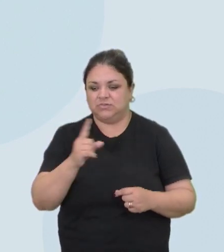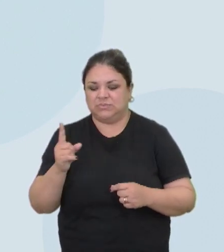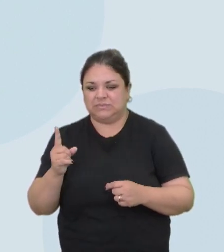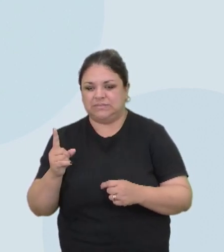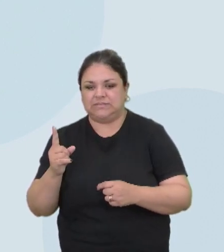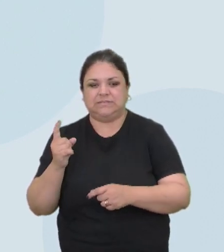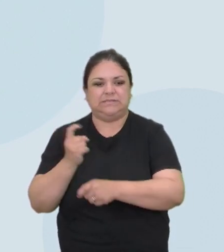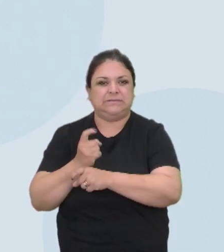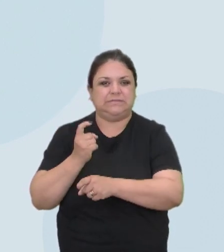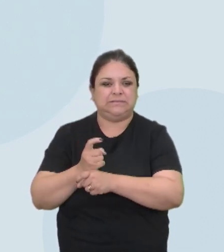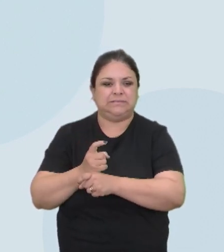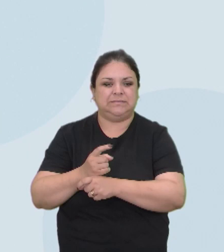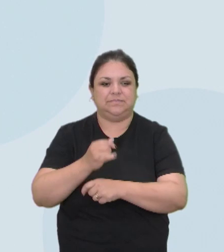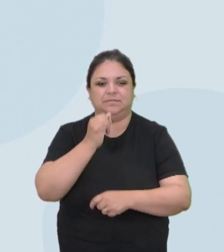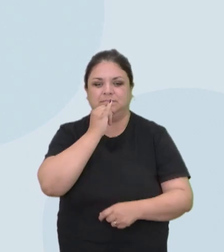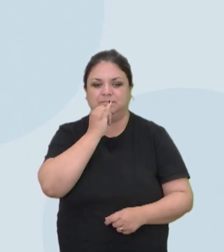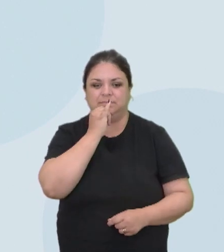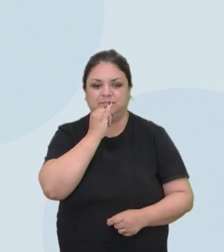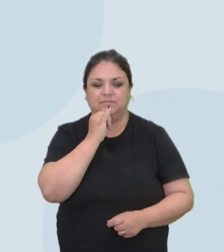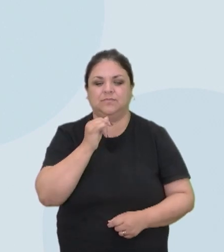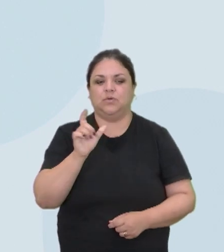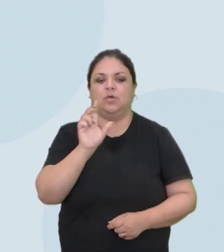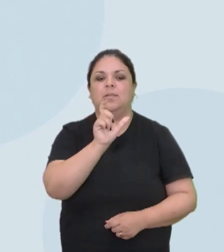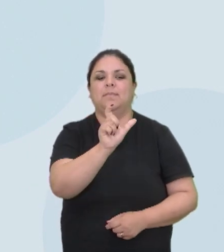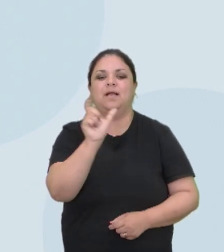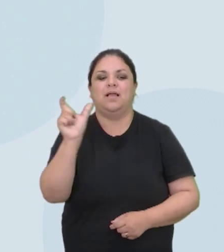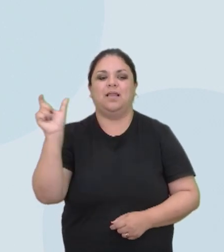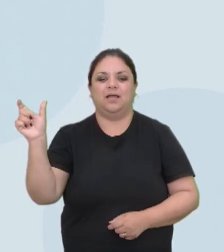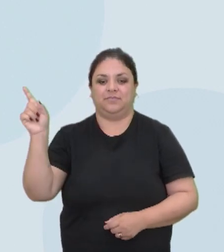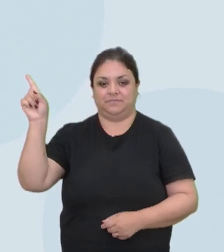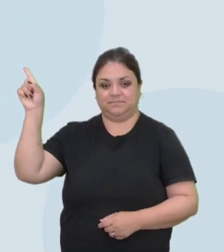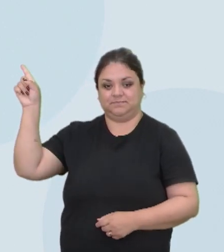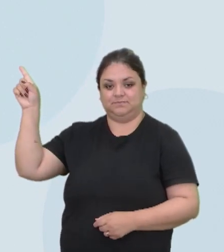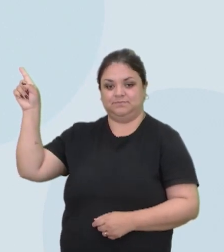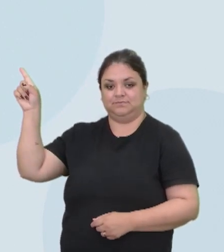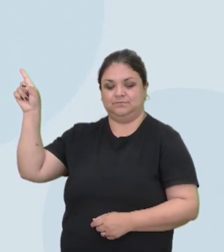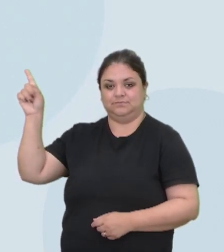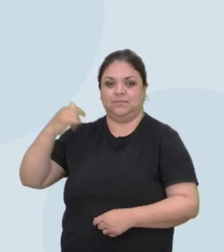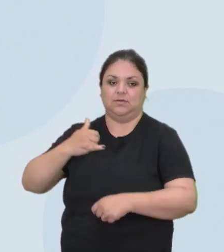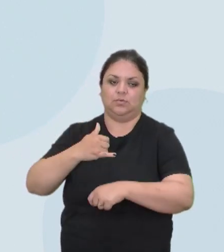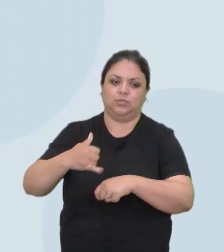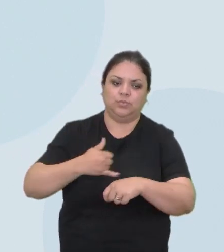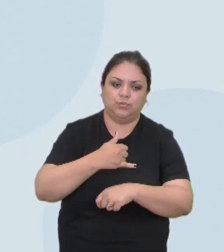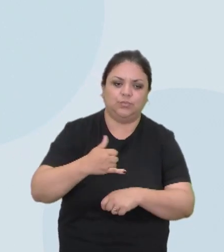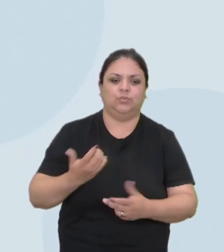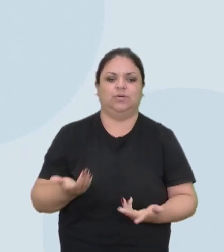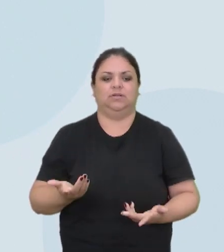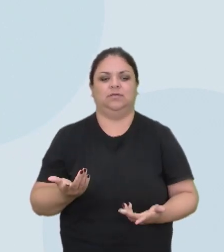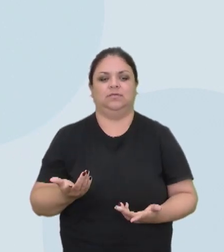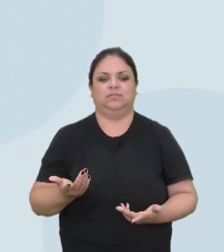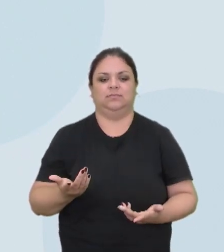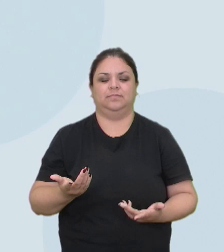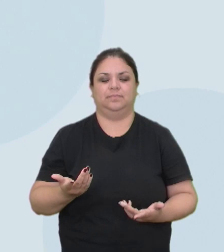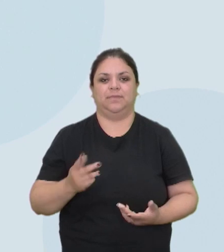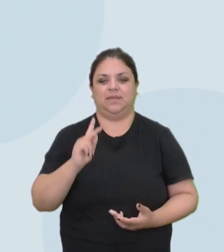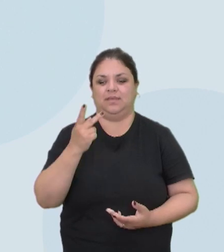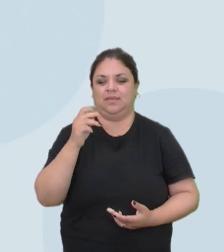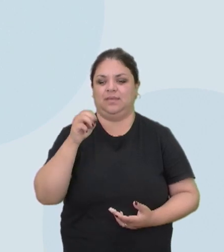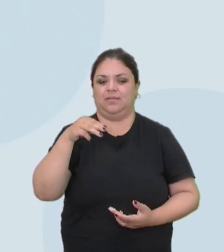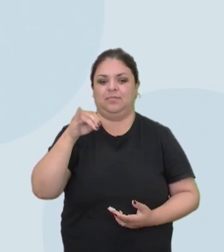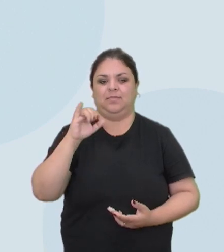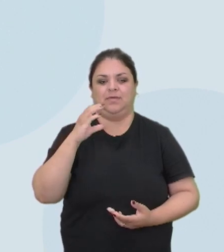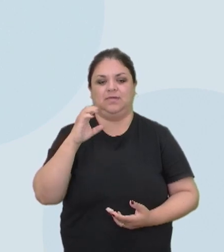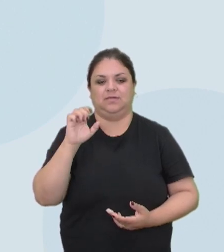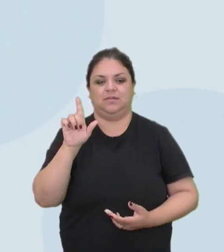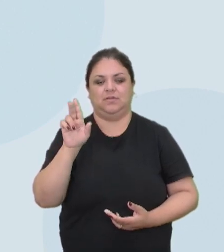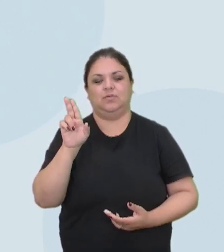degradados, como os polissacarídeos, os lipídios, ou seja, as gorduras, a hemicelulose,